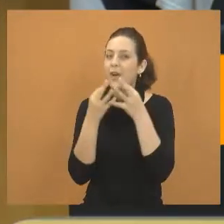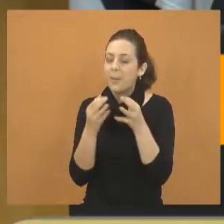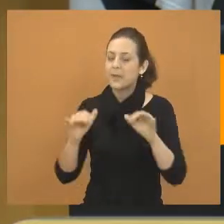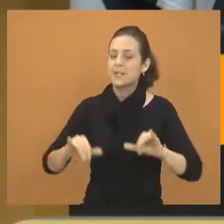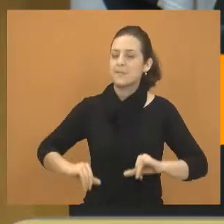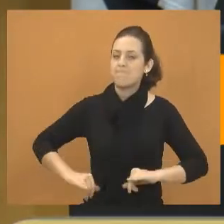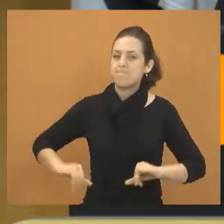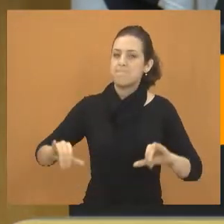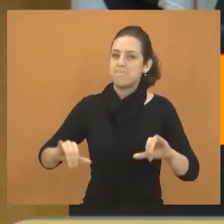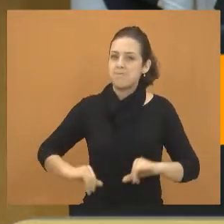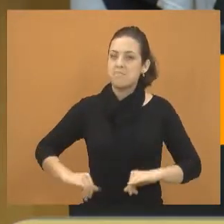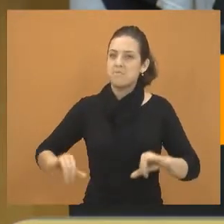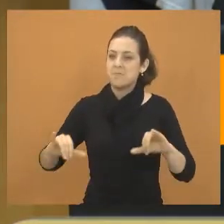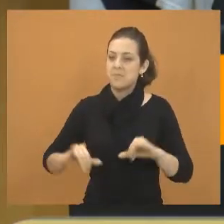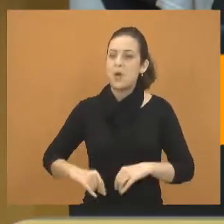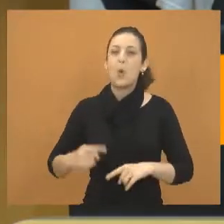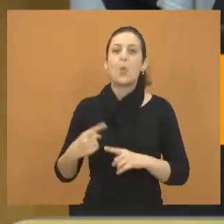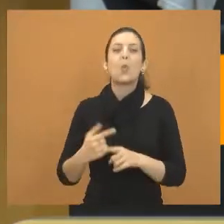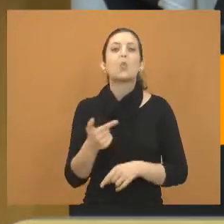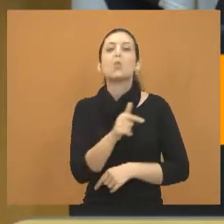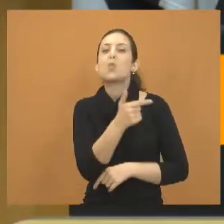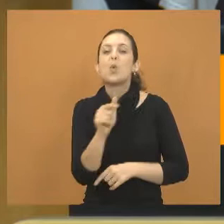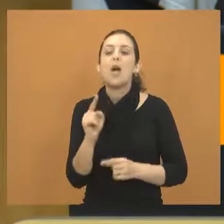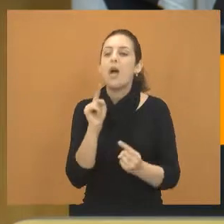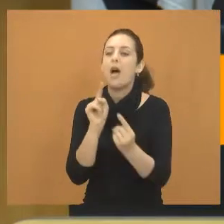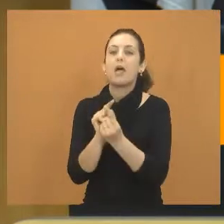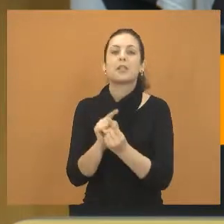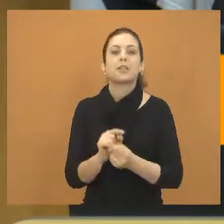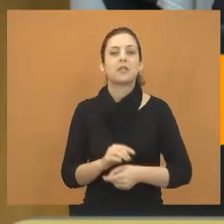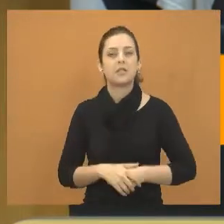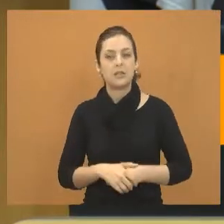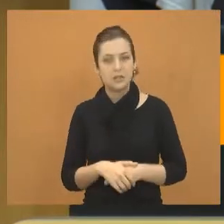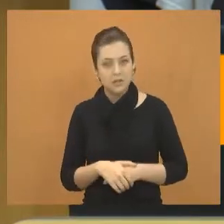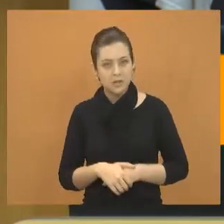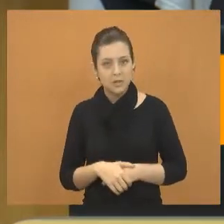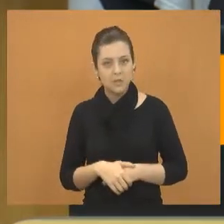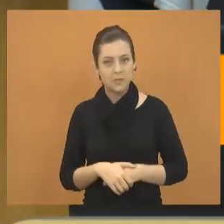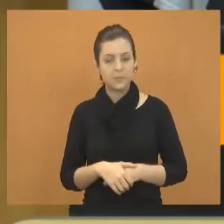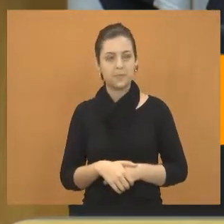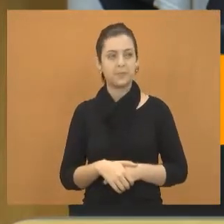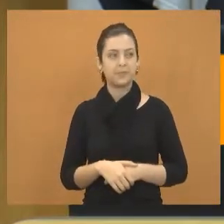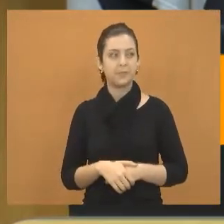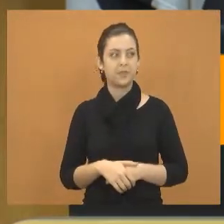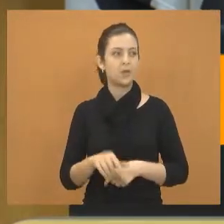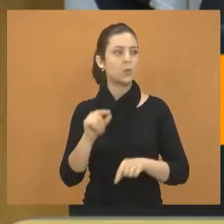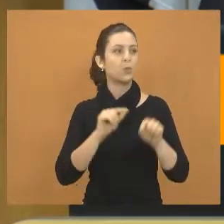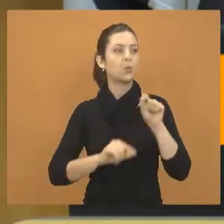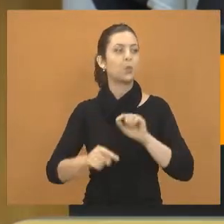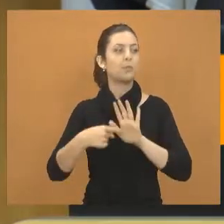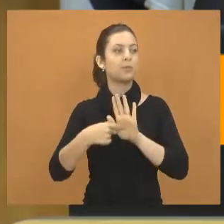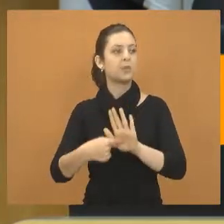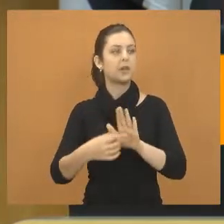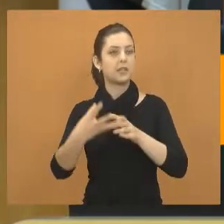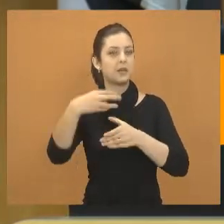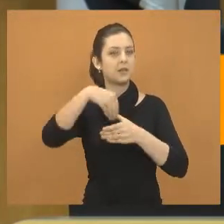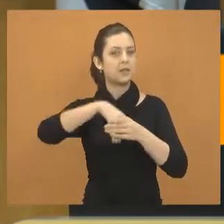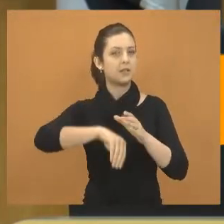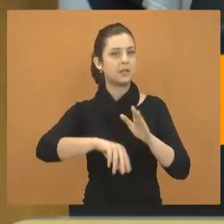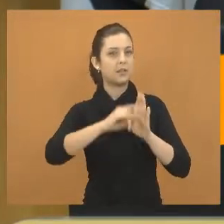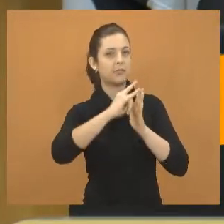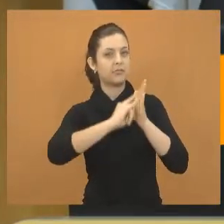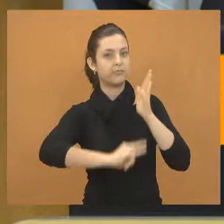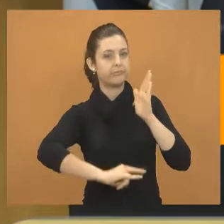estão sofrendo por conta de não ter um atendimento à altura. Então, eu quero mostrar aqui o quê? Que dentro desse